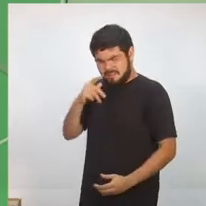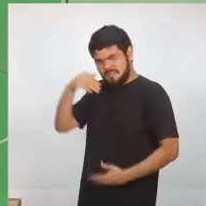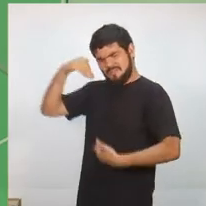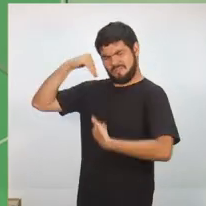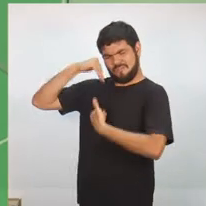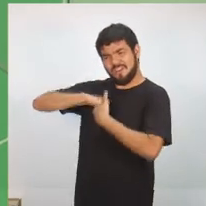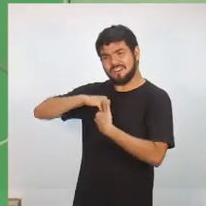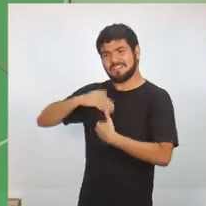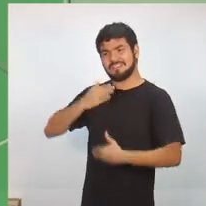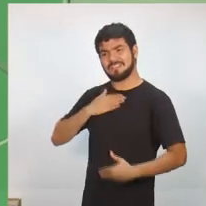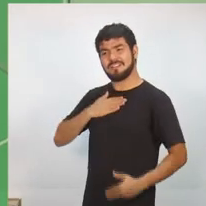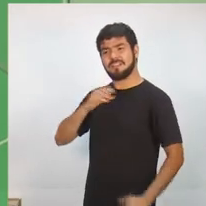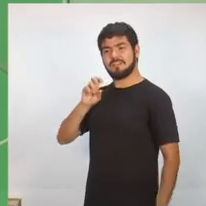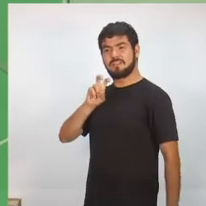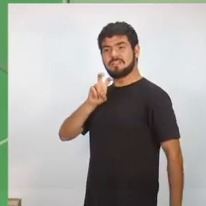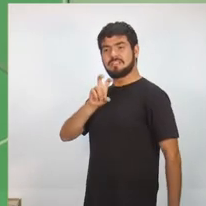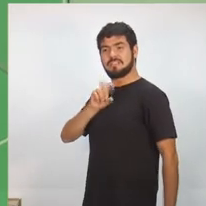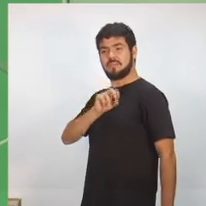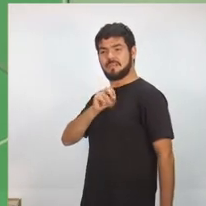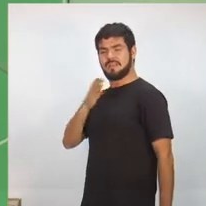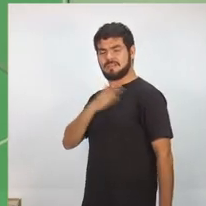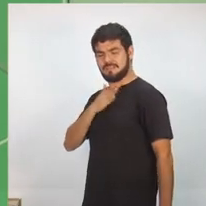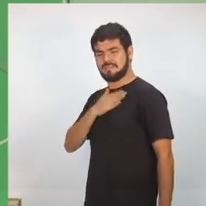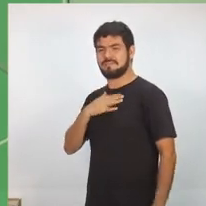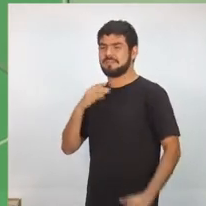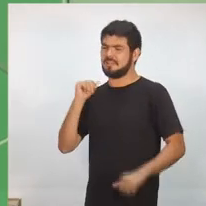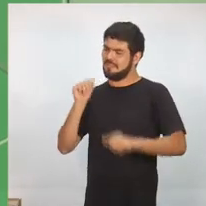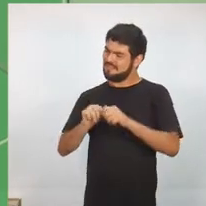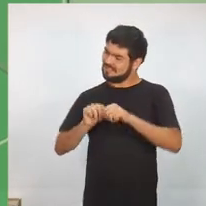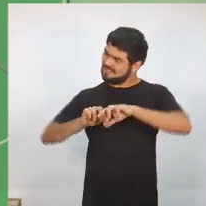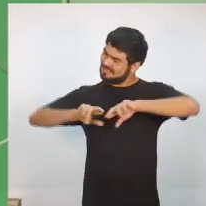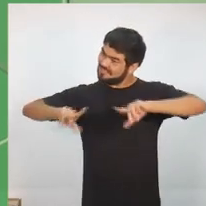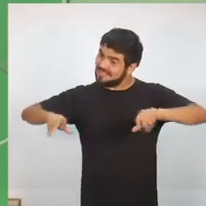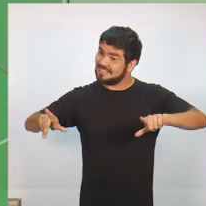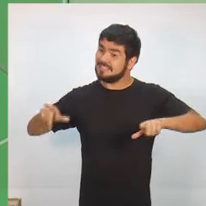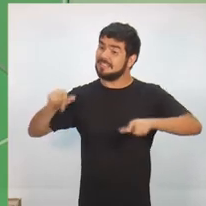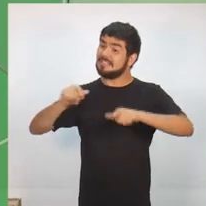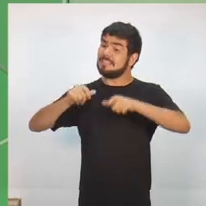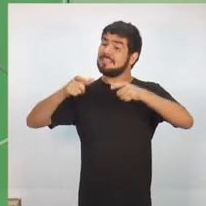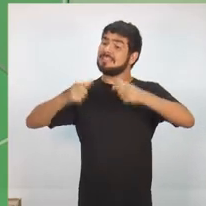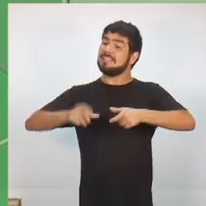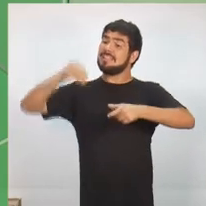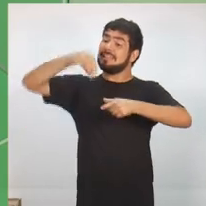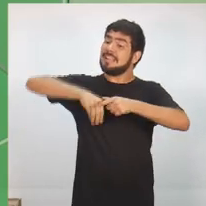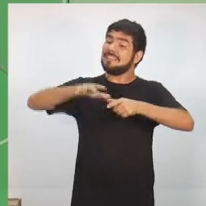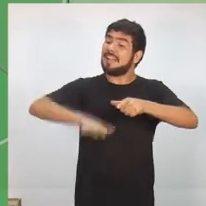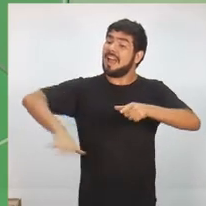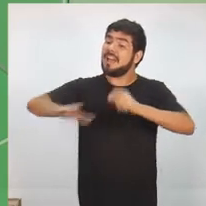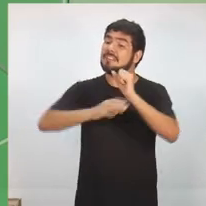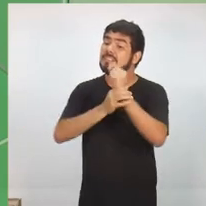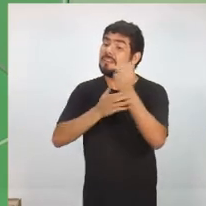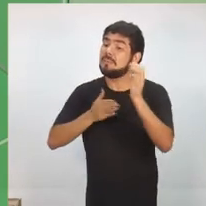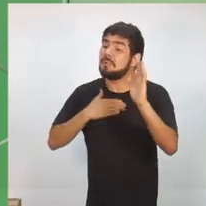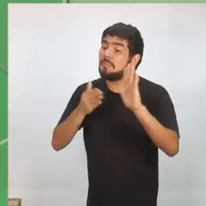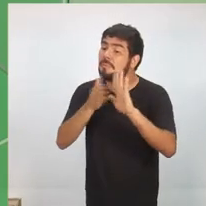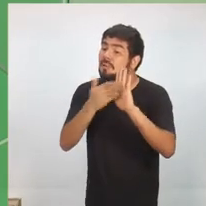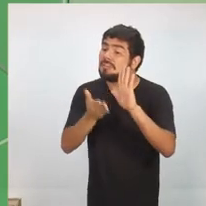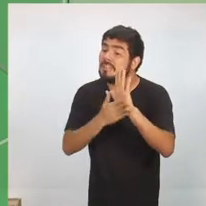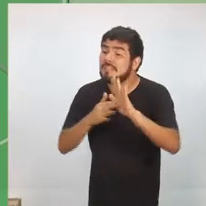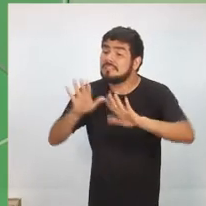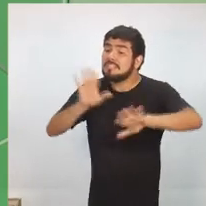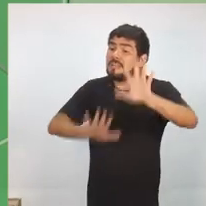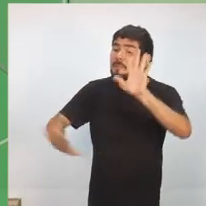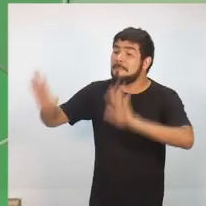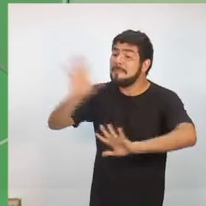confiança. 50 é o nosso número e estamos fazendo a diferença. Dentro da área de segurança, o nosso projeto é um projeto